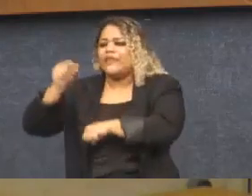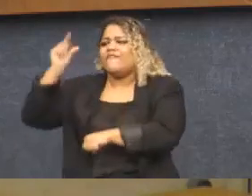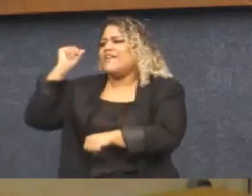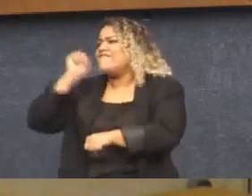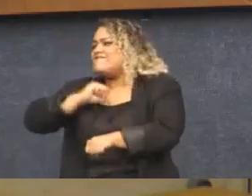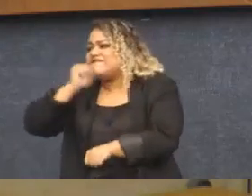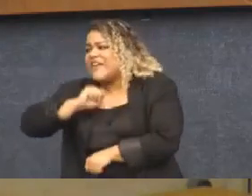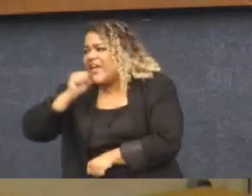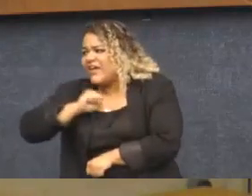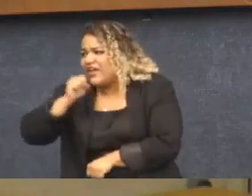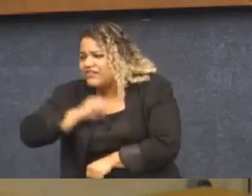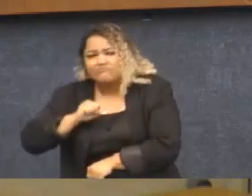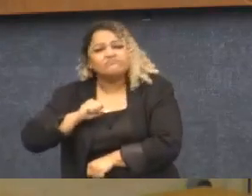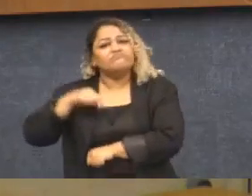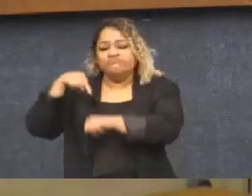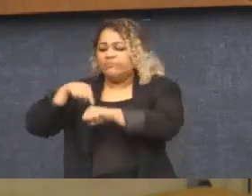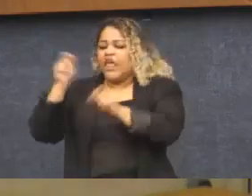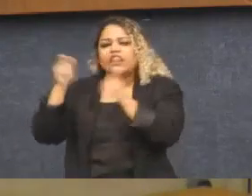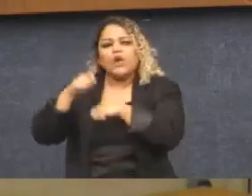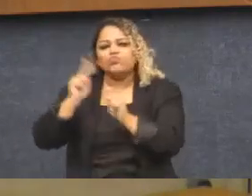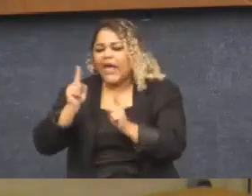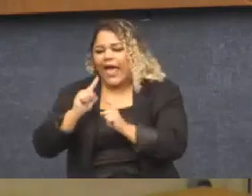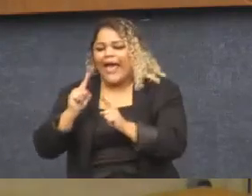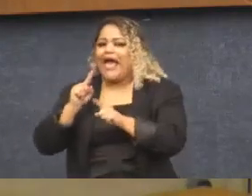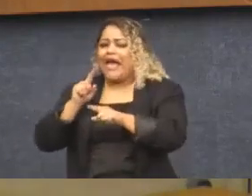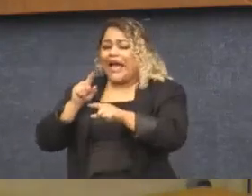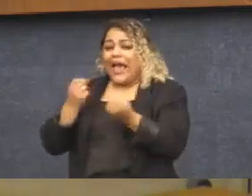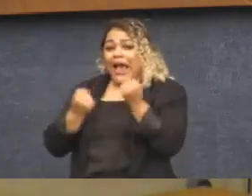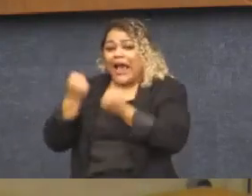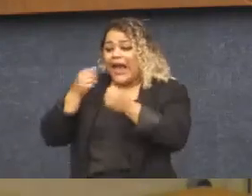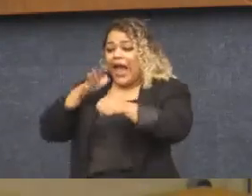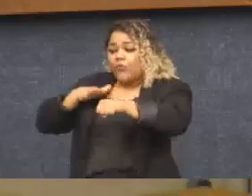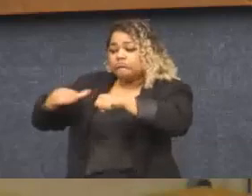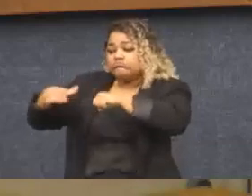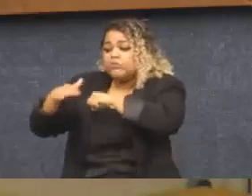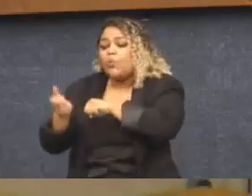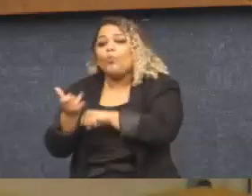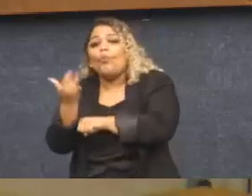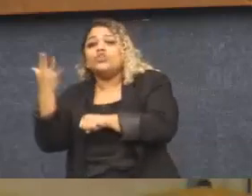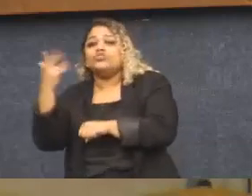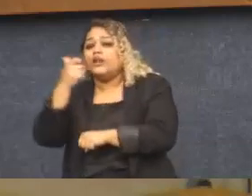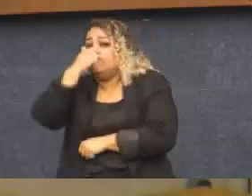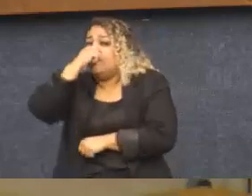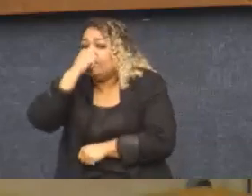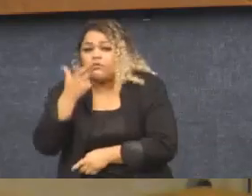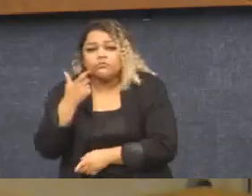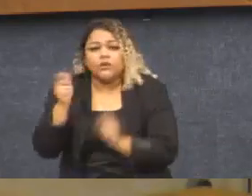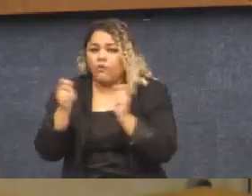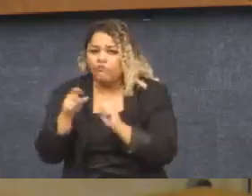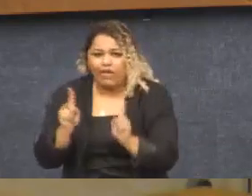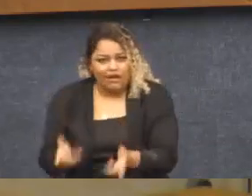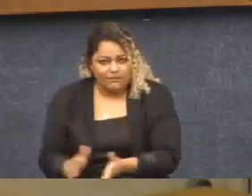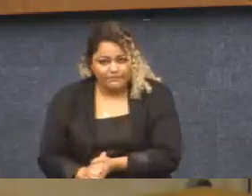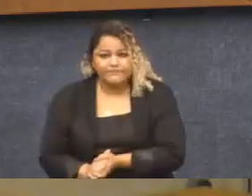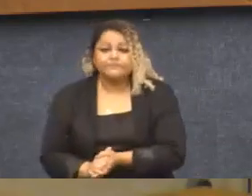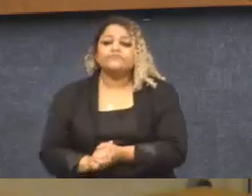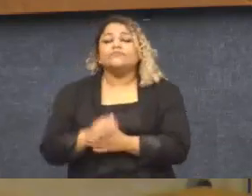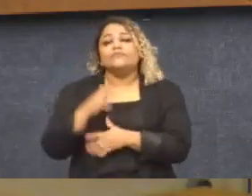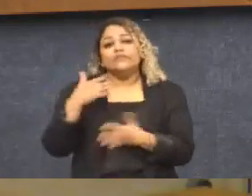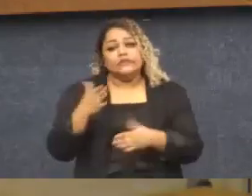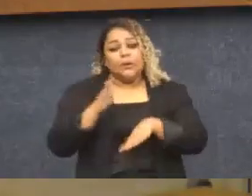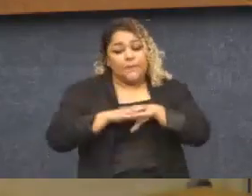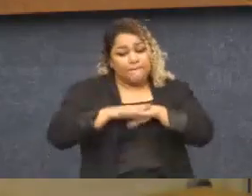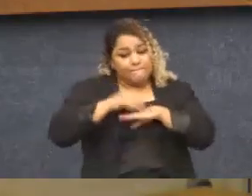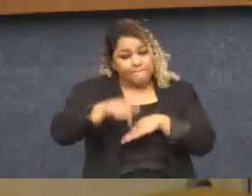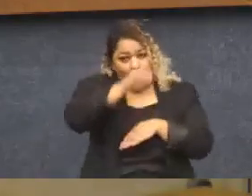que é utilizado ali e que, se não fosse o trabalho dessa Câmara Municipal, se não fosse o trabalho desse